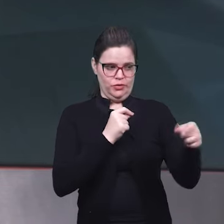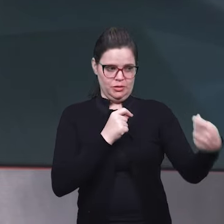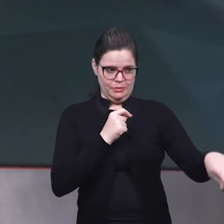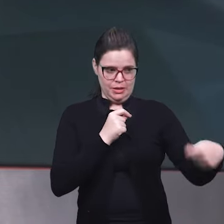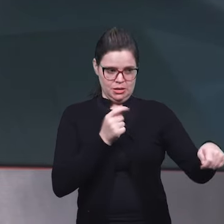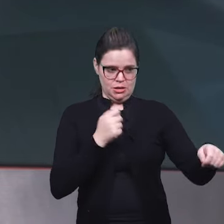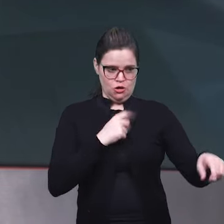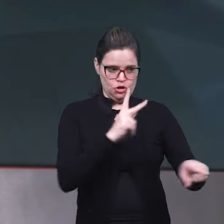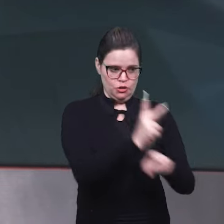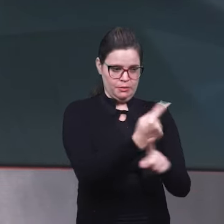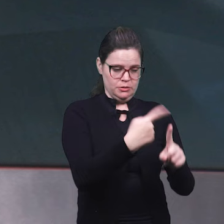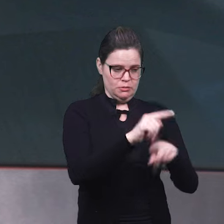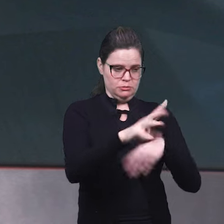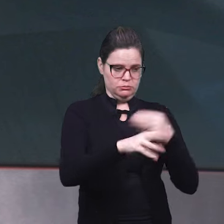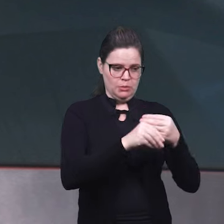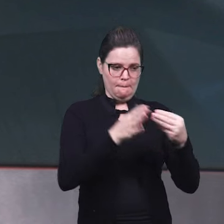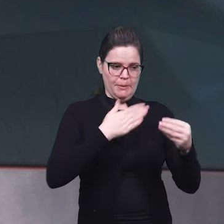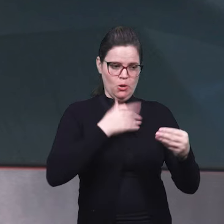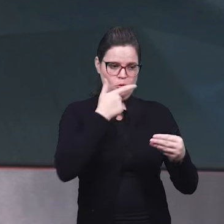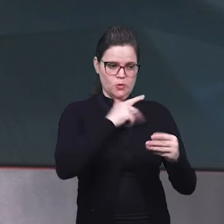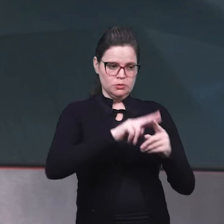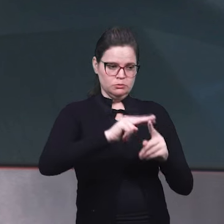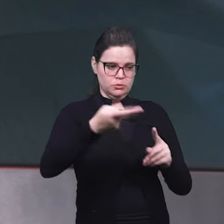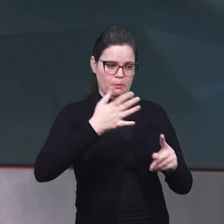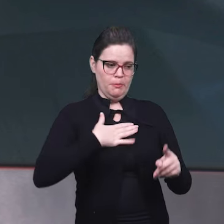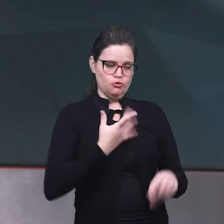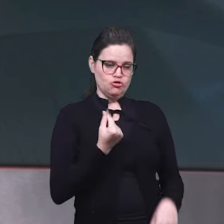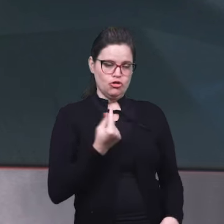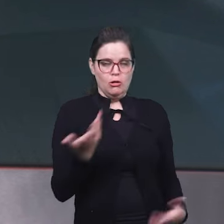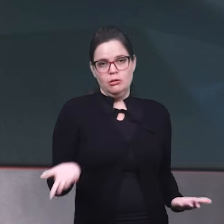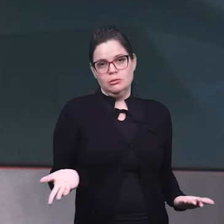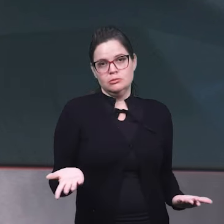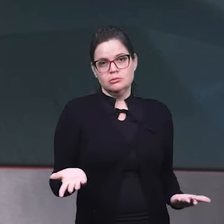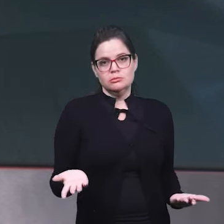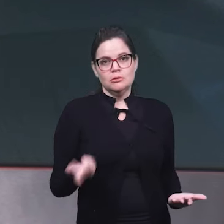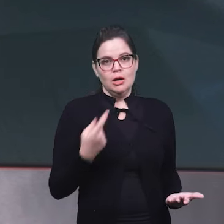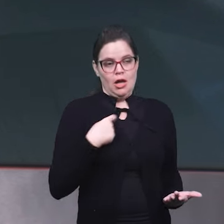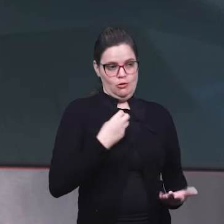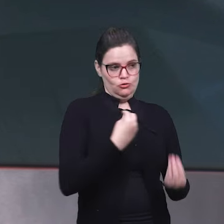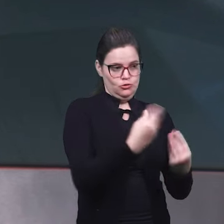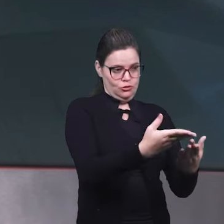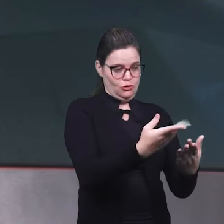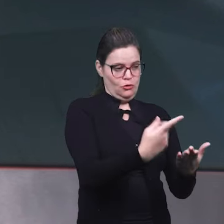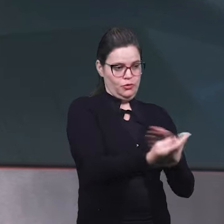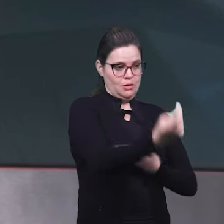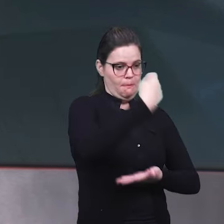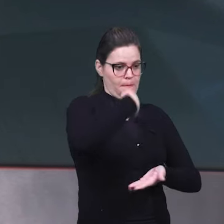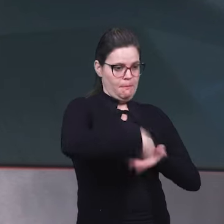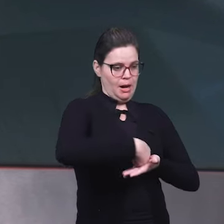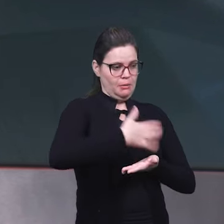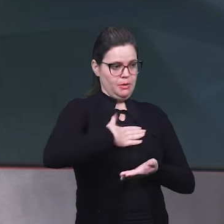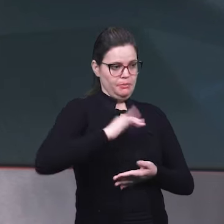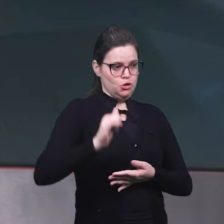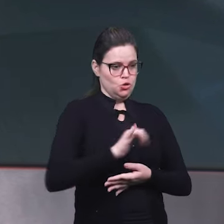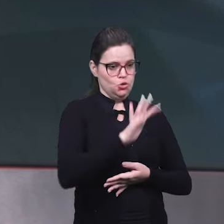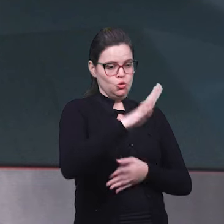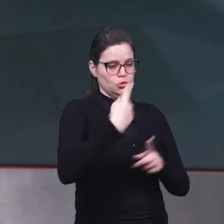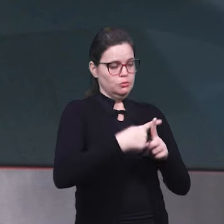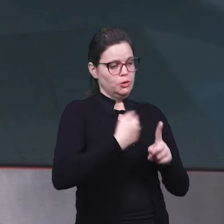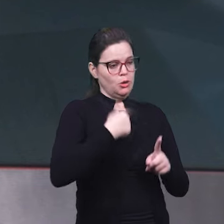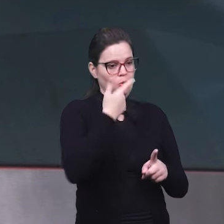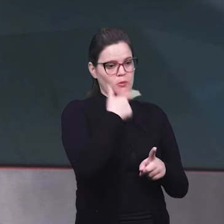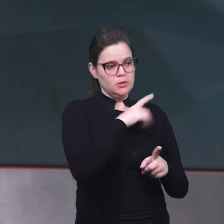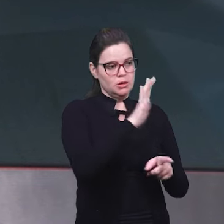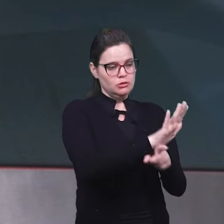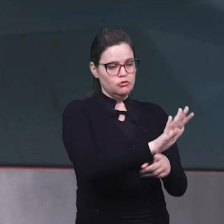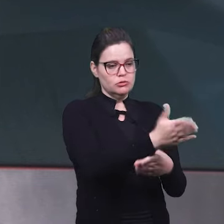necessidade. Então, eu te cedo o dinheiro e você me paga alguma coisa por